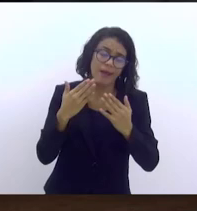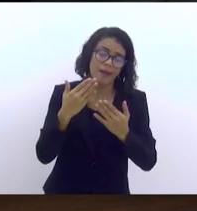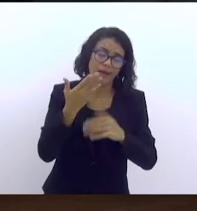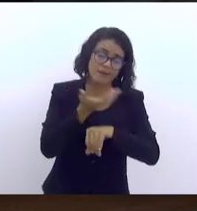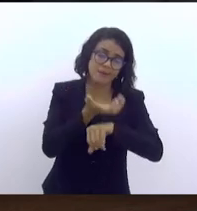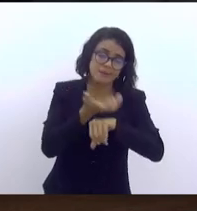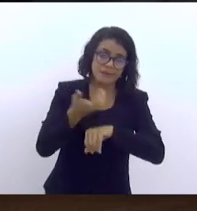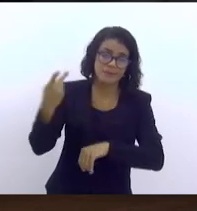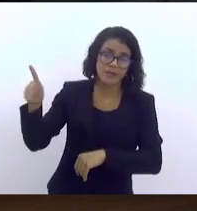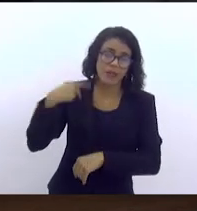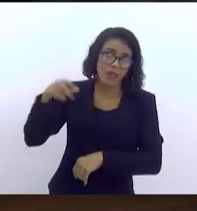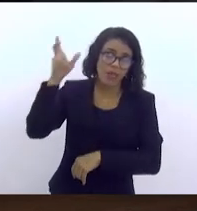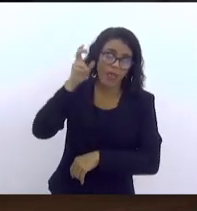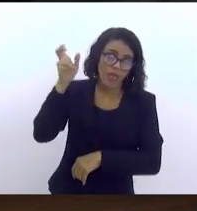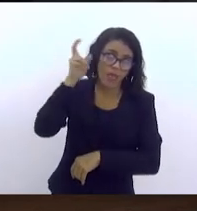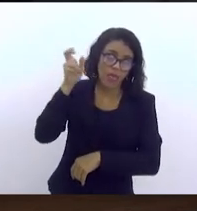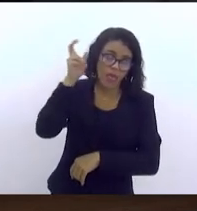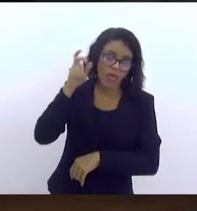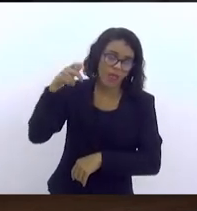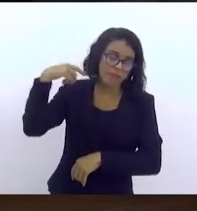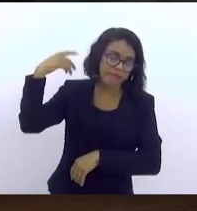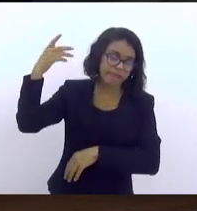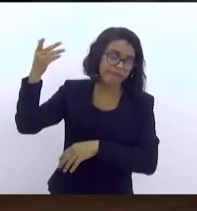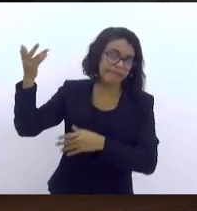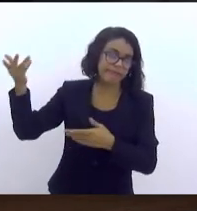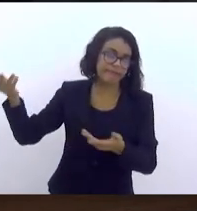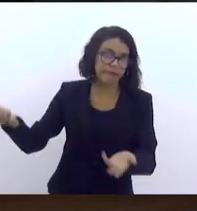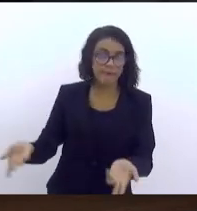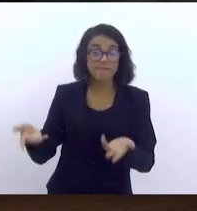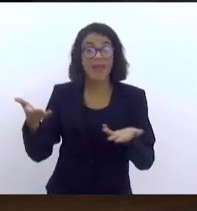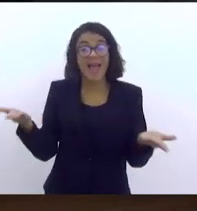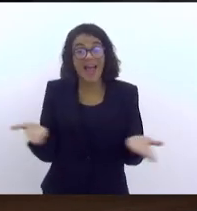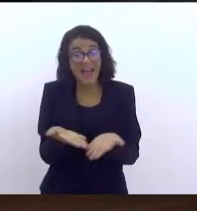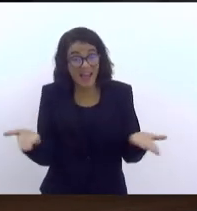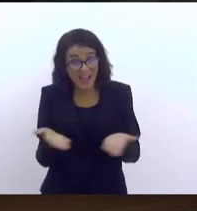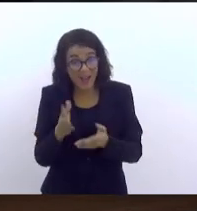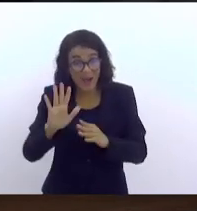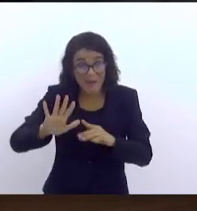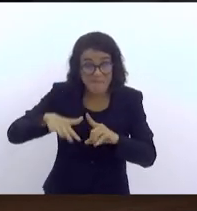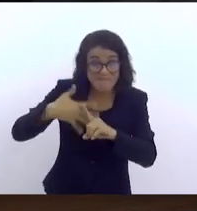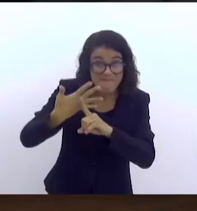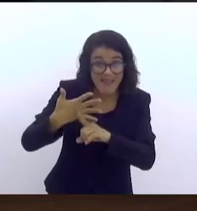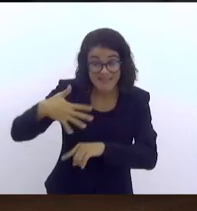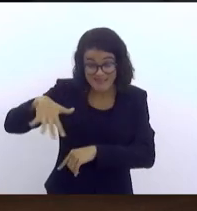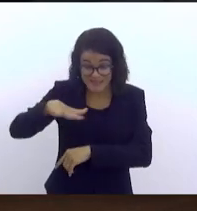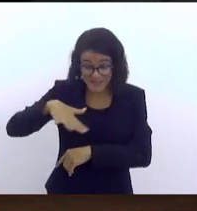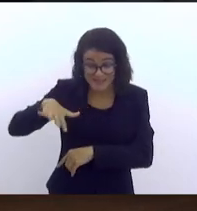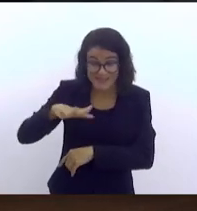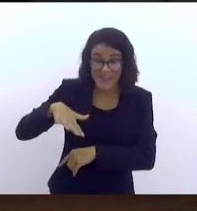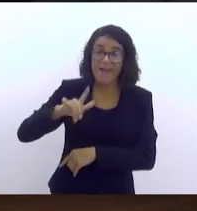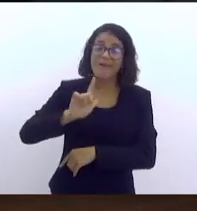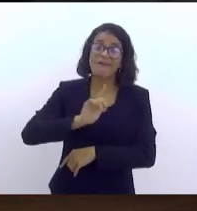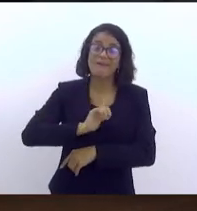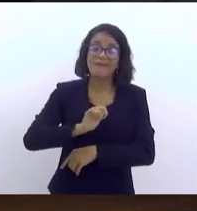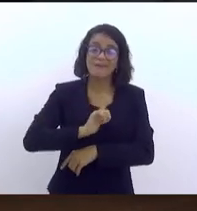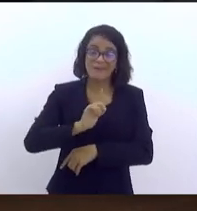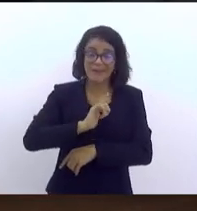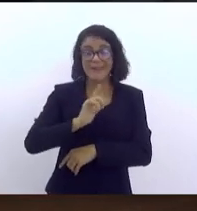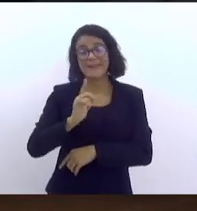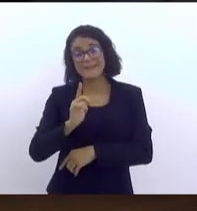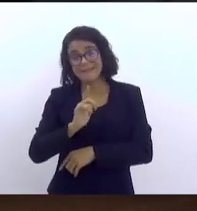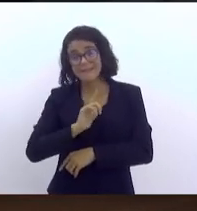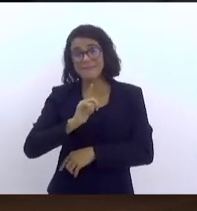escutar ela falar isso tanto de coisa mas agora além de todas essa situação que já aconteceu eu ainda